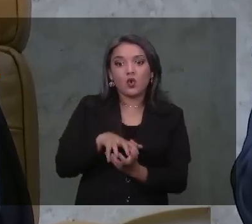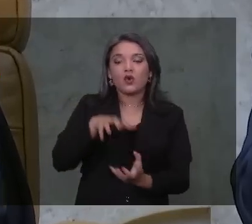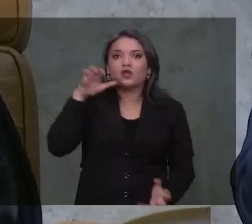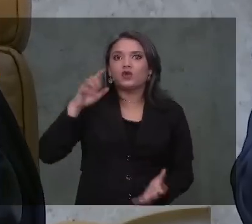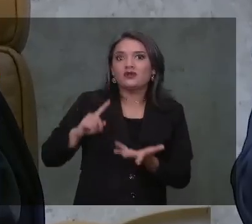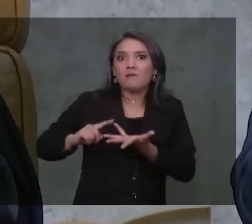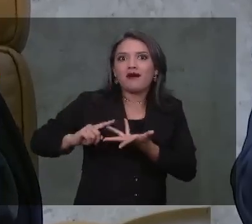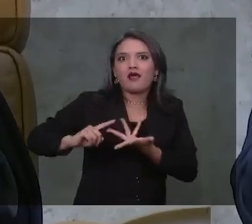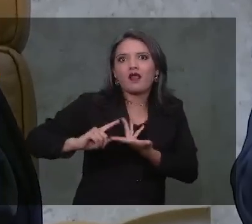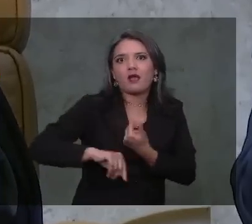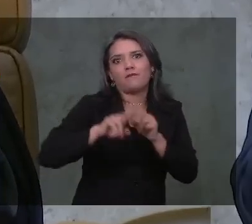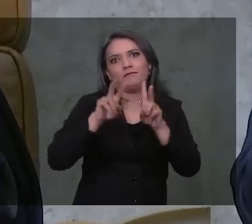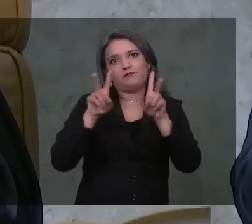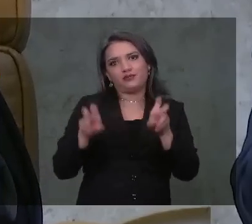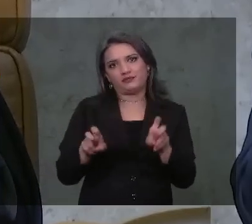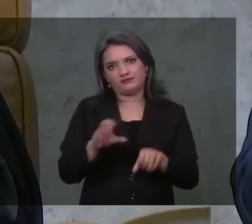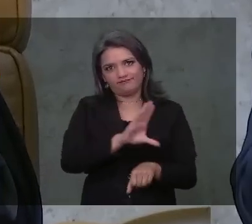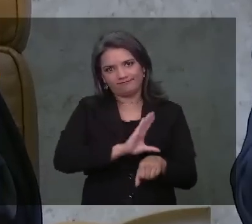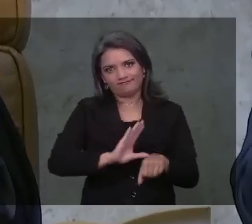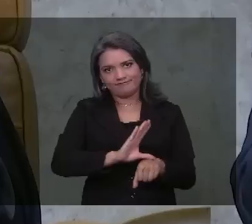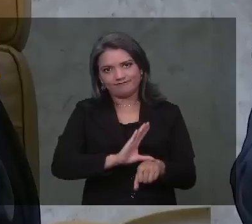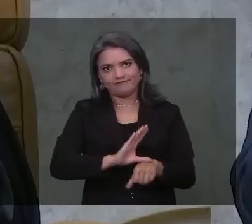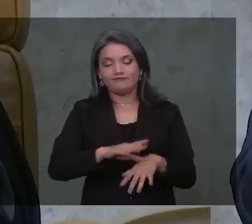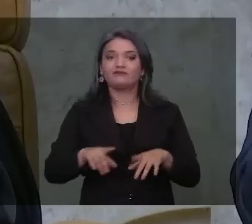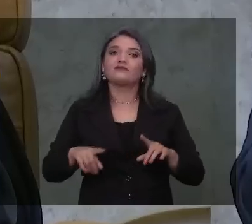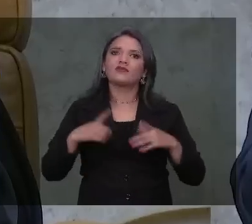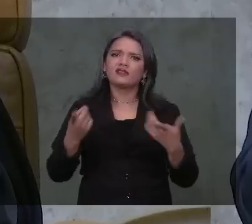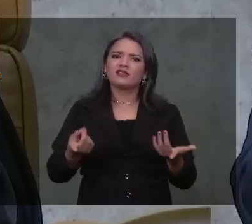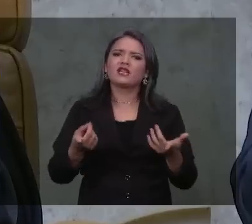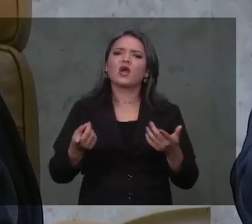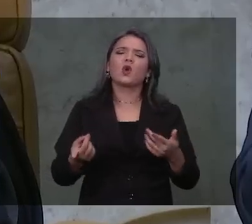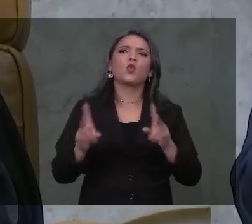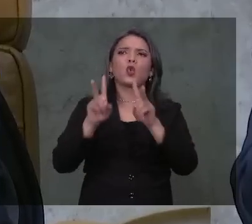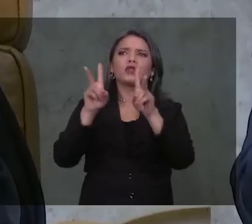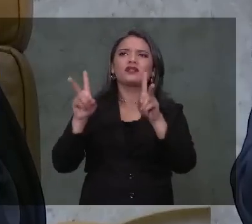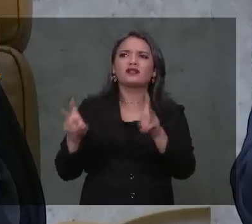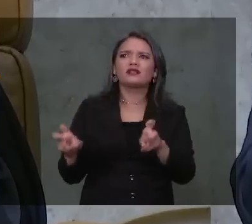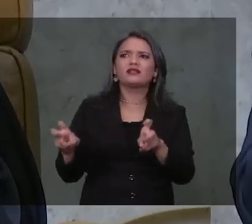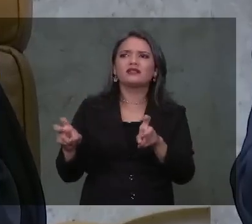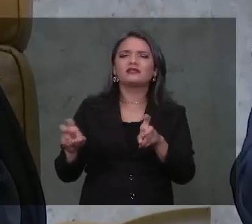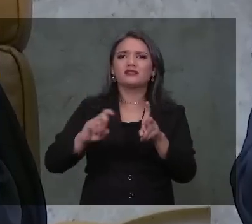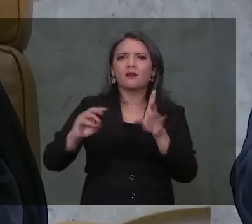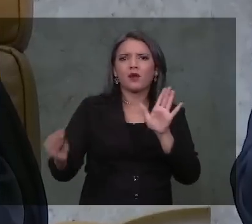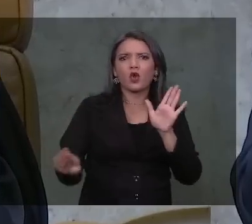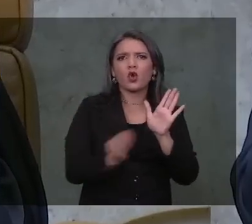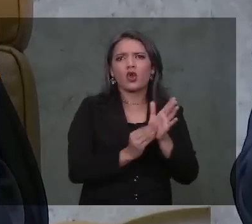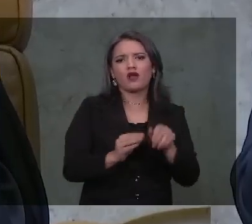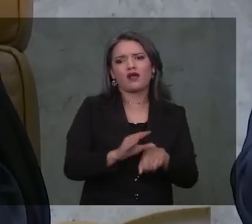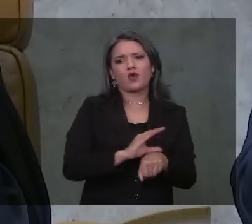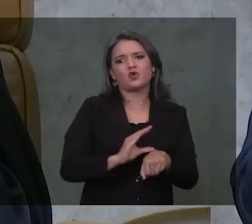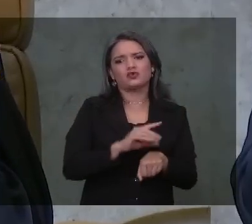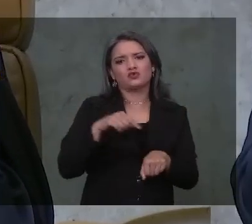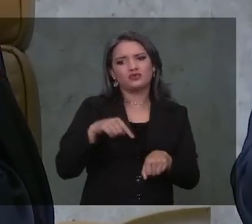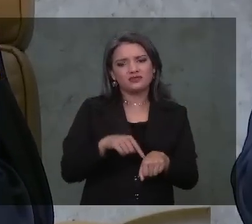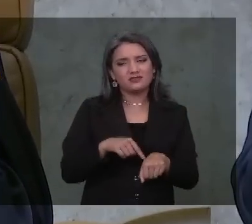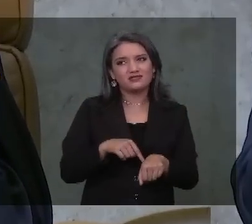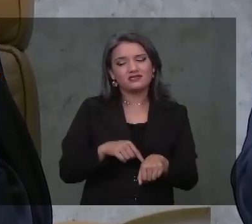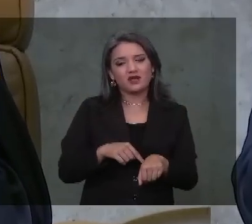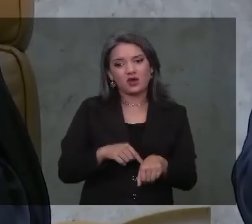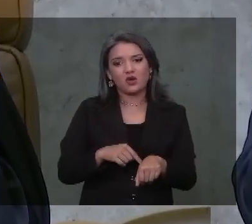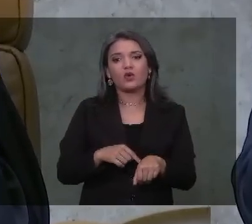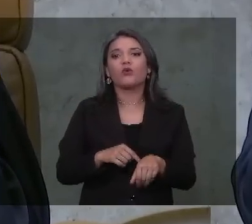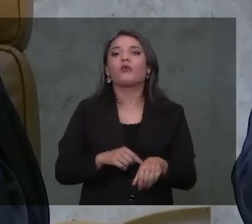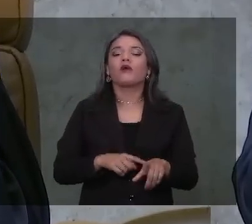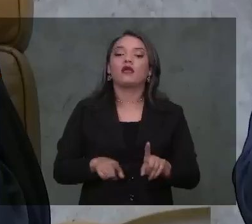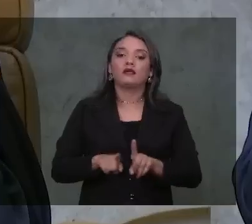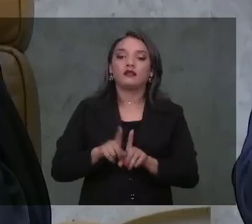muitos outros temas. Incluir uma matéria na Constituição é, em larga medida, retirá-la da